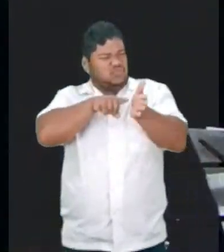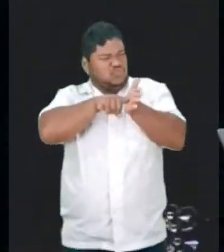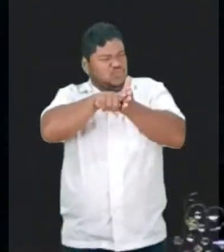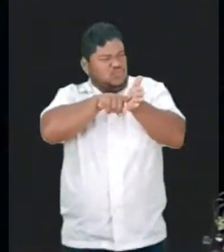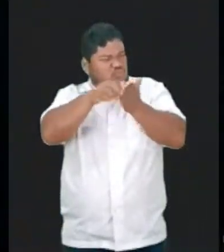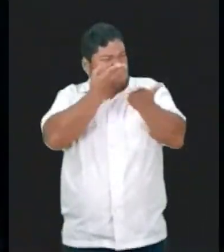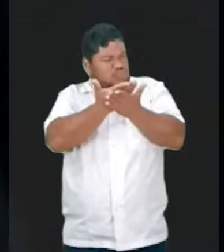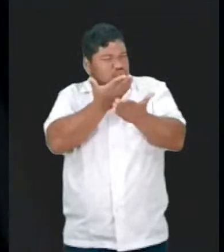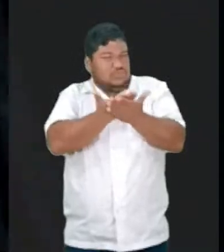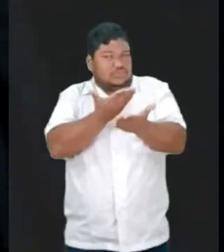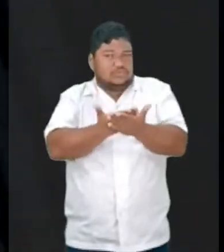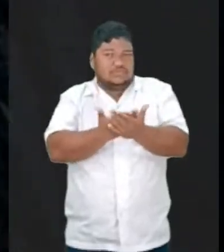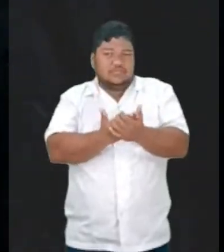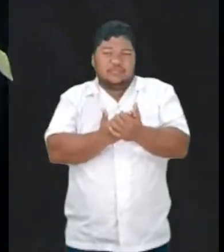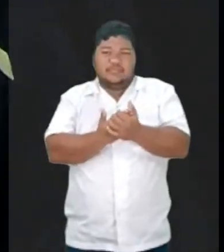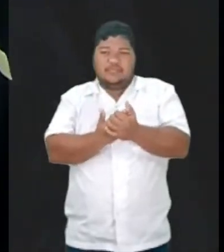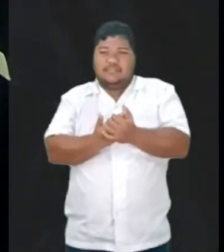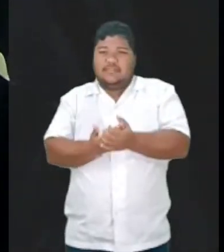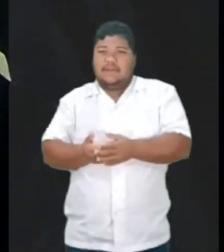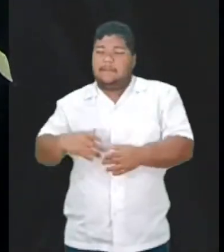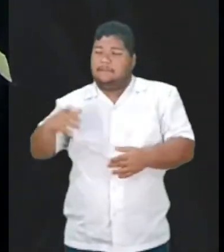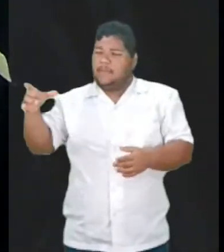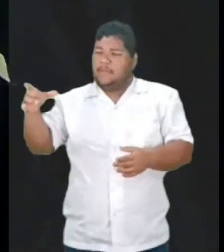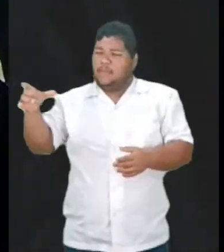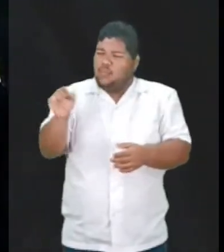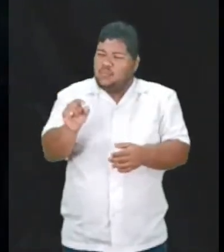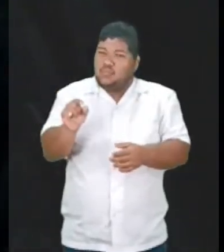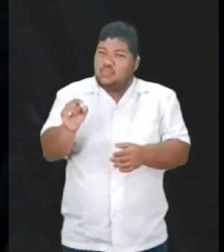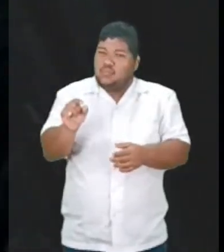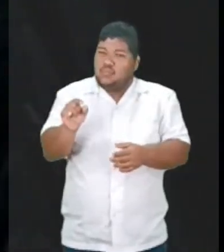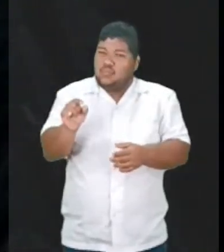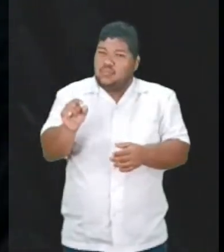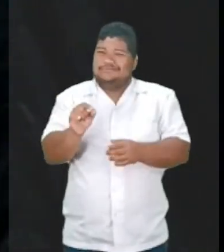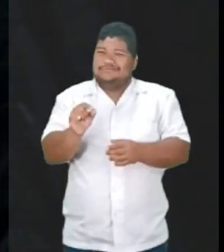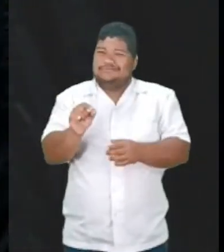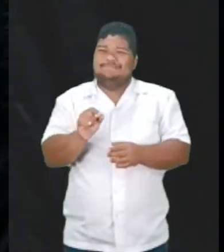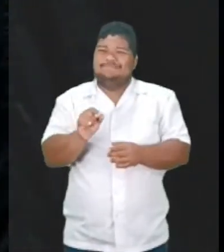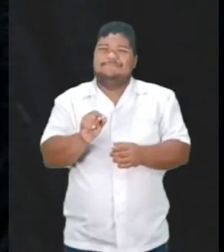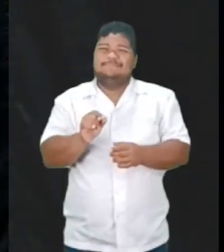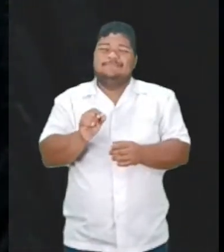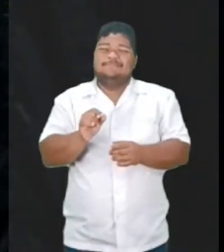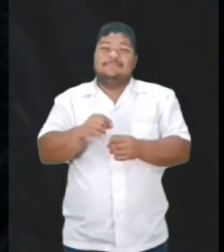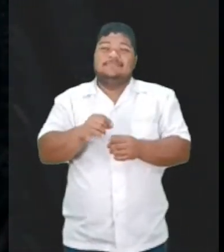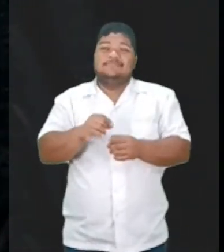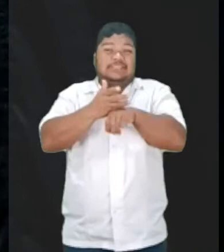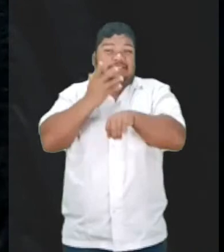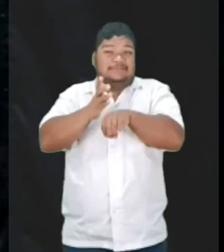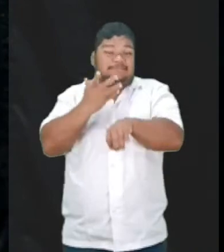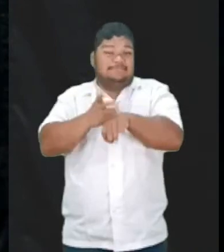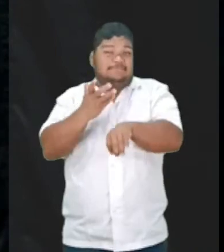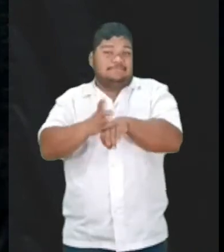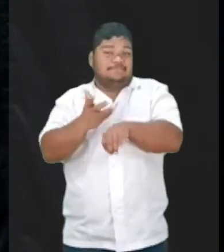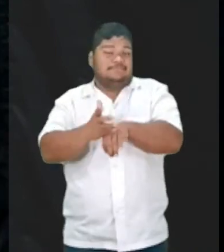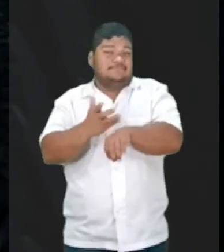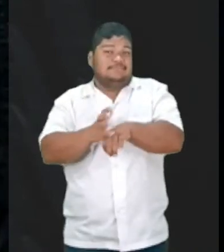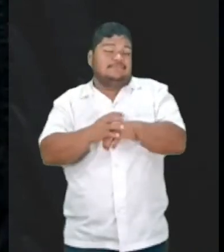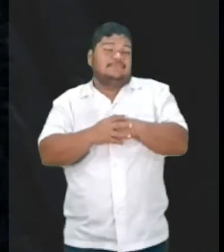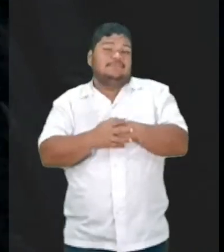E pegaram a mitocôndria e fizeram os geneticistas fizeram uma regressão genética.